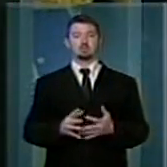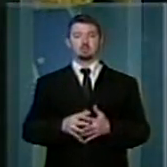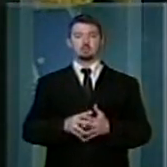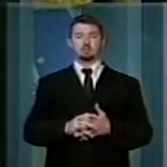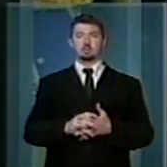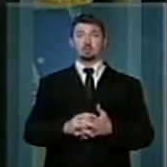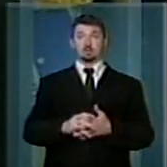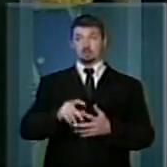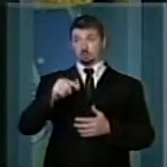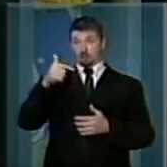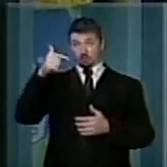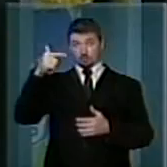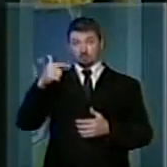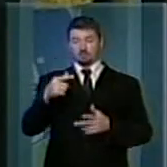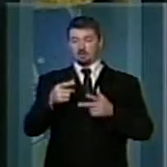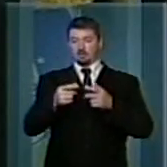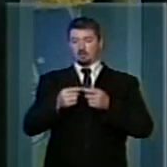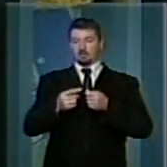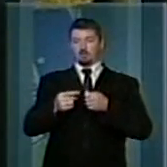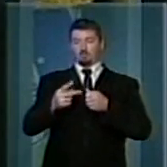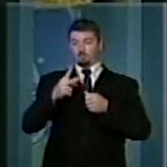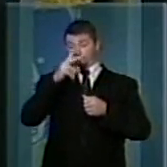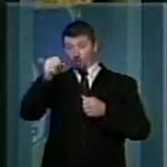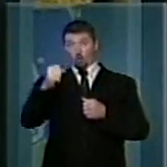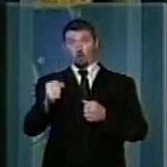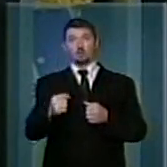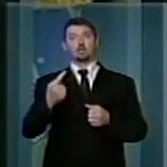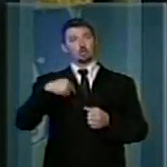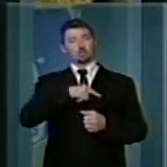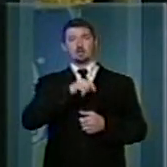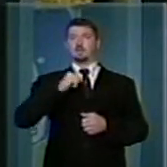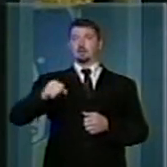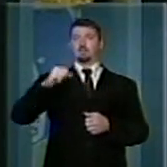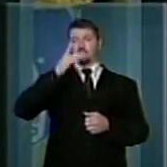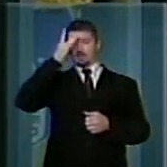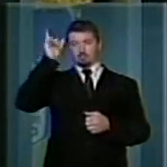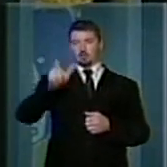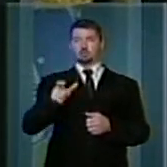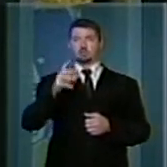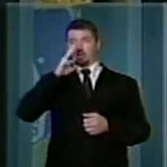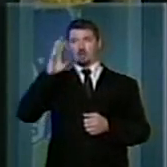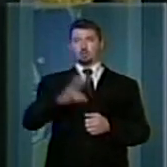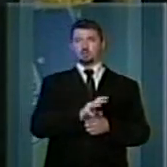se não tiver substância, nós defendemos